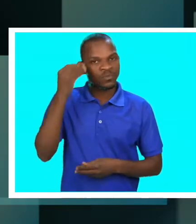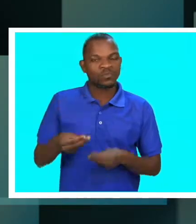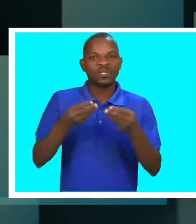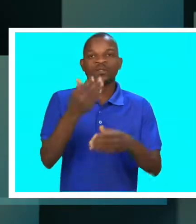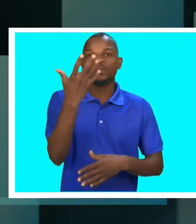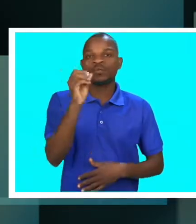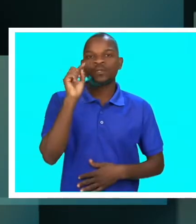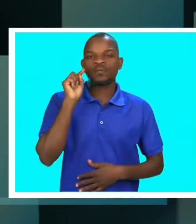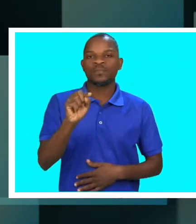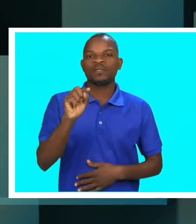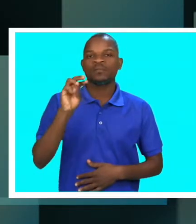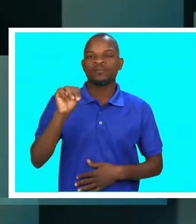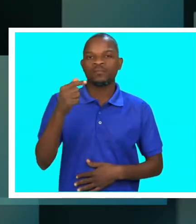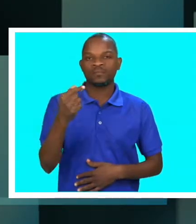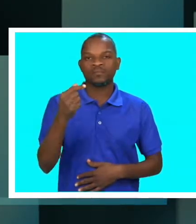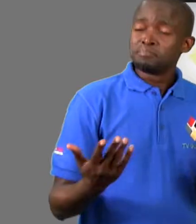mil meticais.